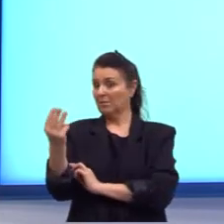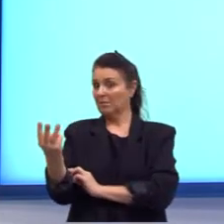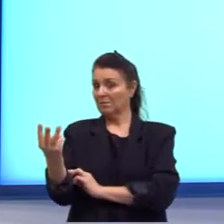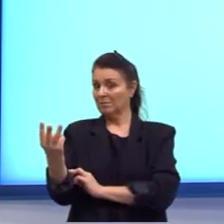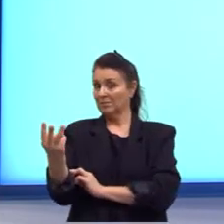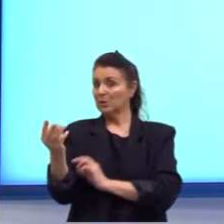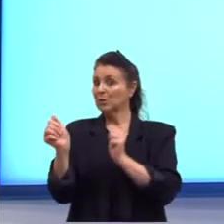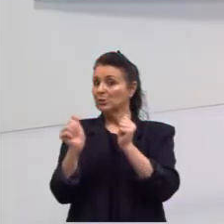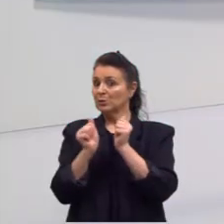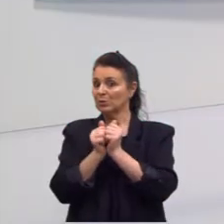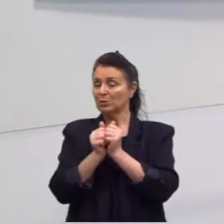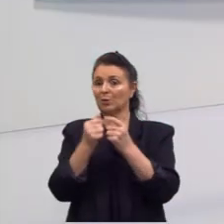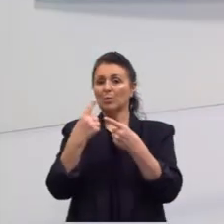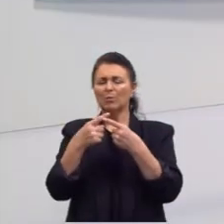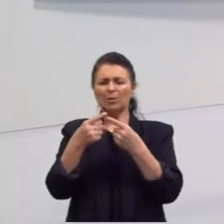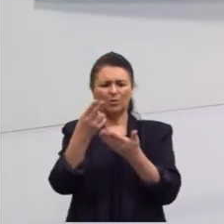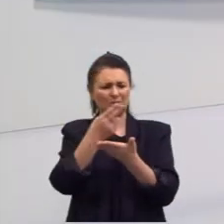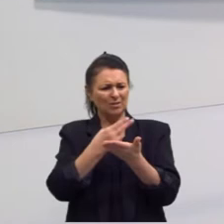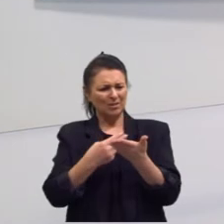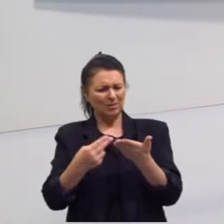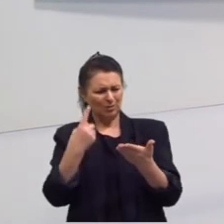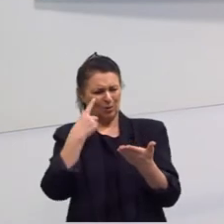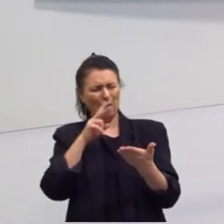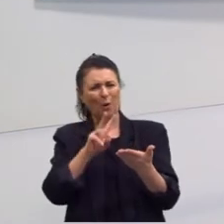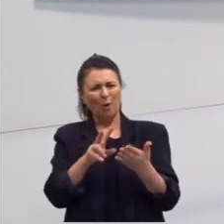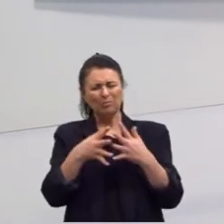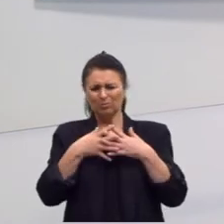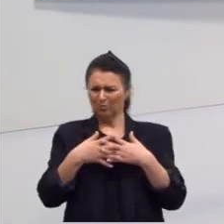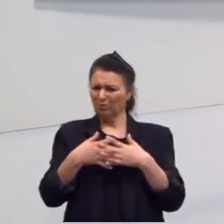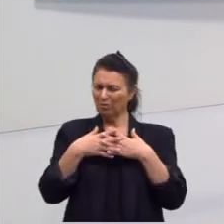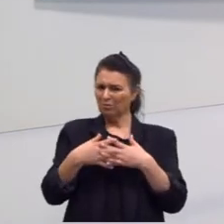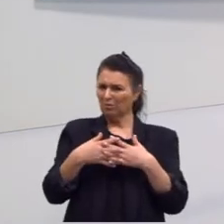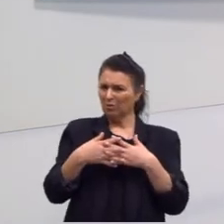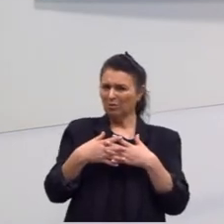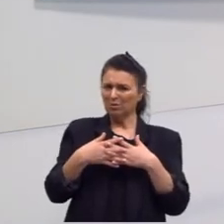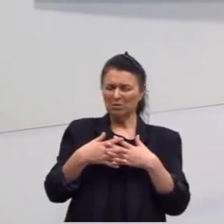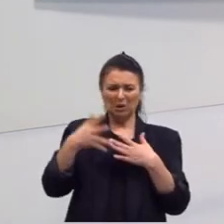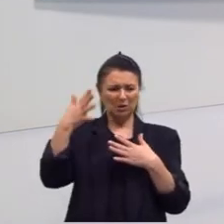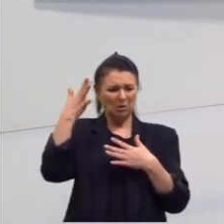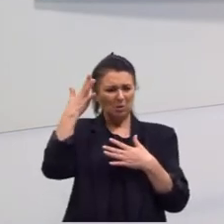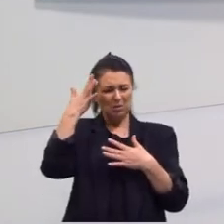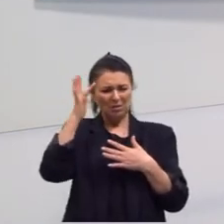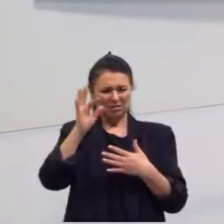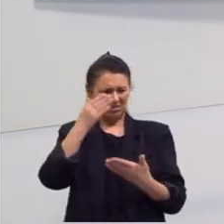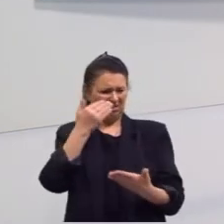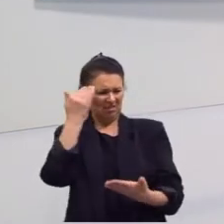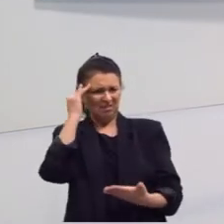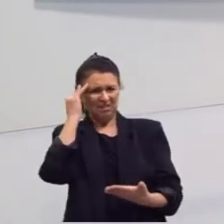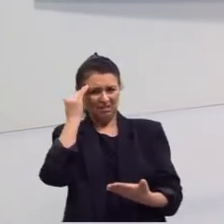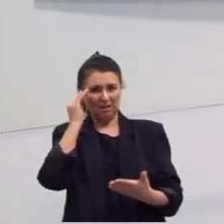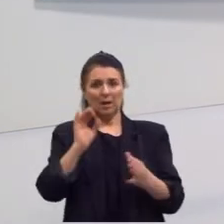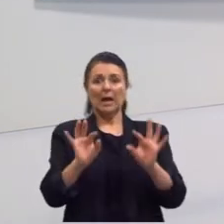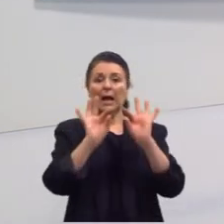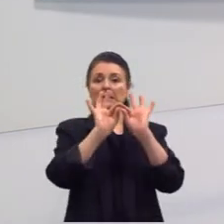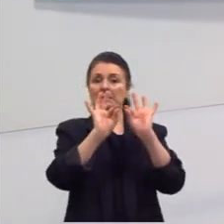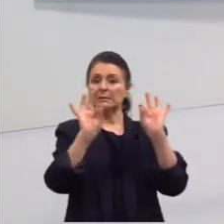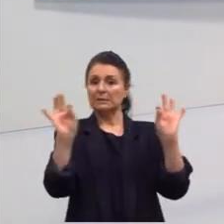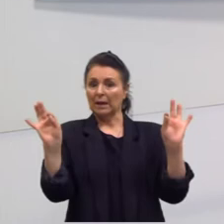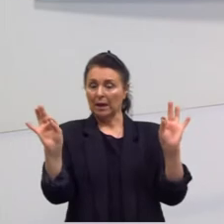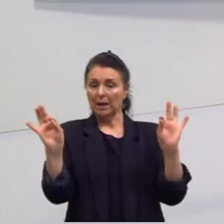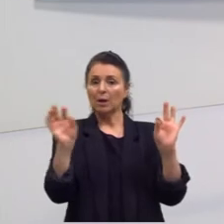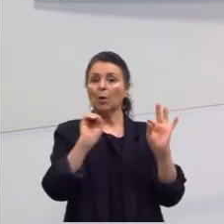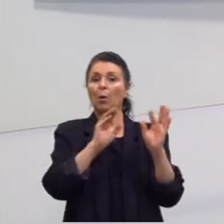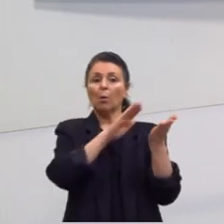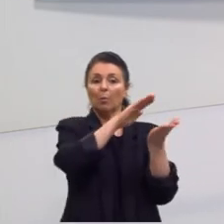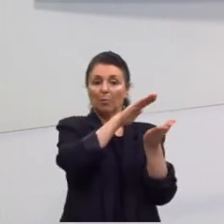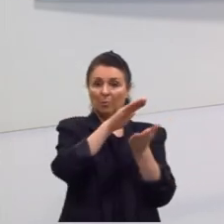é porque às vezes os desenhos ficam tão confusos para gente EA gente não consegue identificar sem sério em paralelo Tá mas a